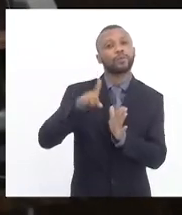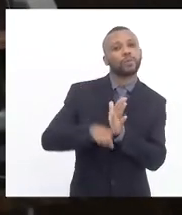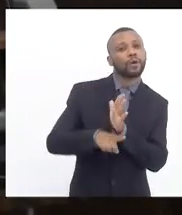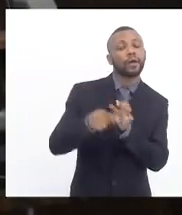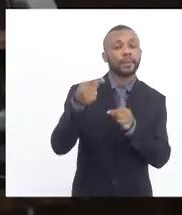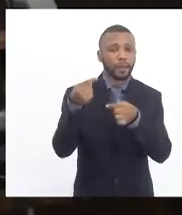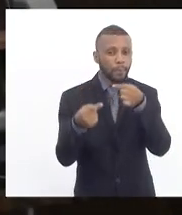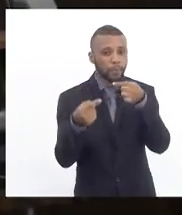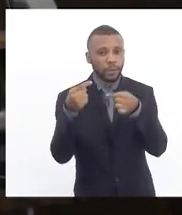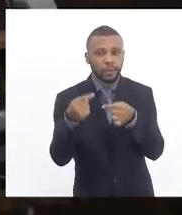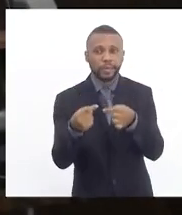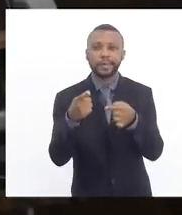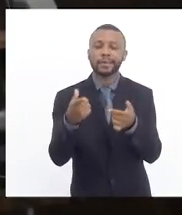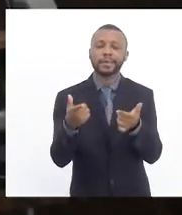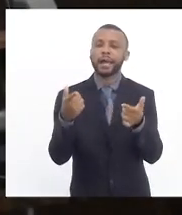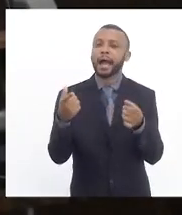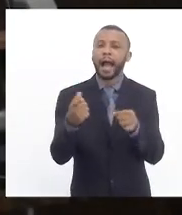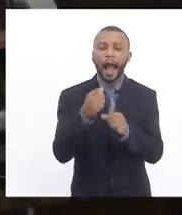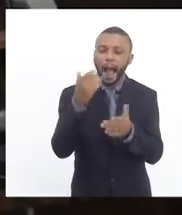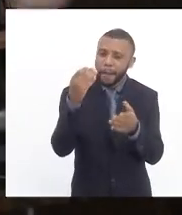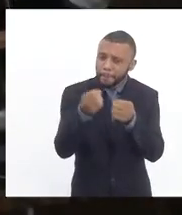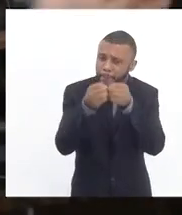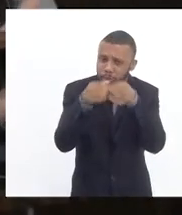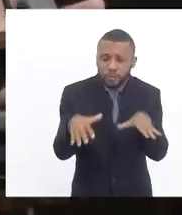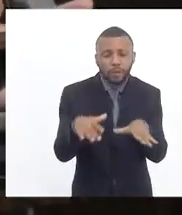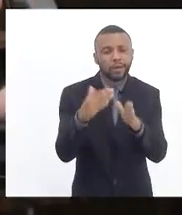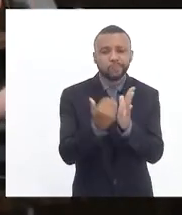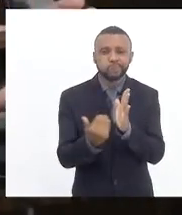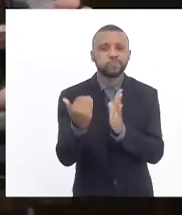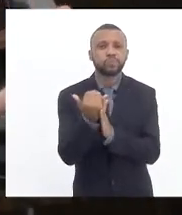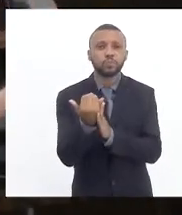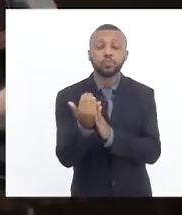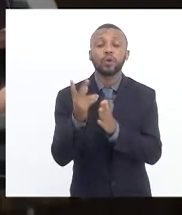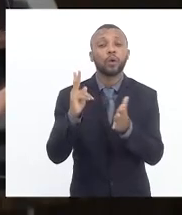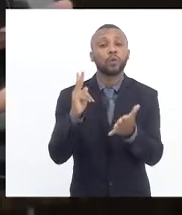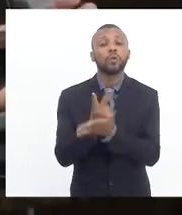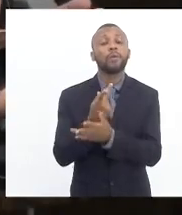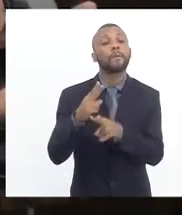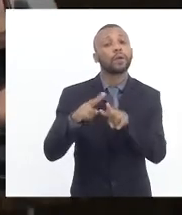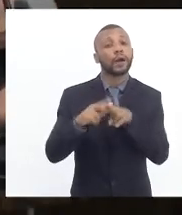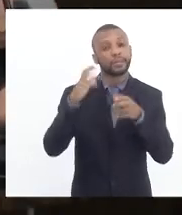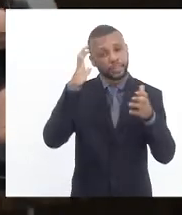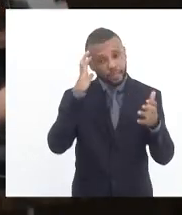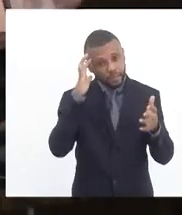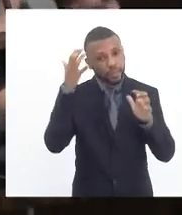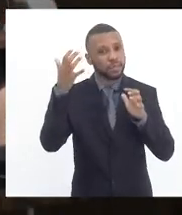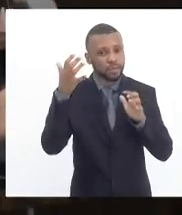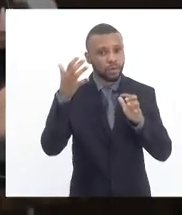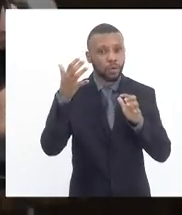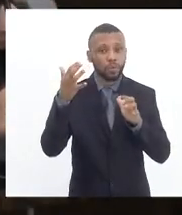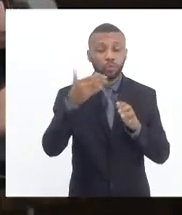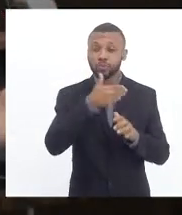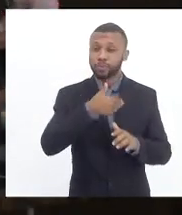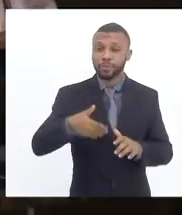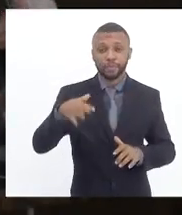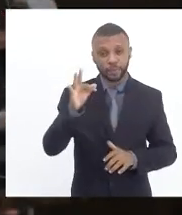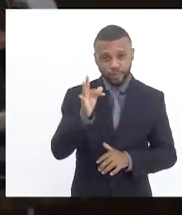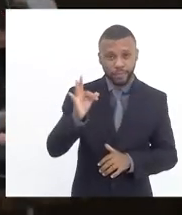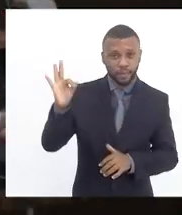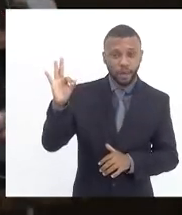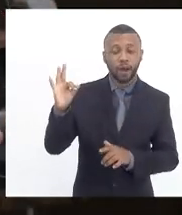política de Controlo a própria representou para a indústria naval do Rio de Janeiro tudo isso aconteceu em função de decisões do governo federal